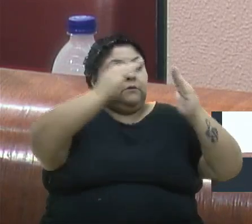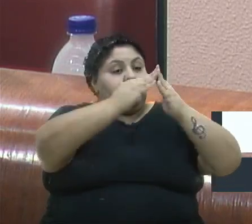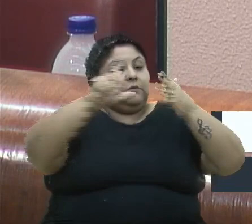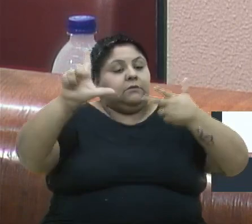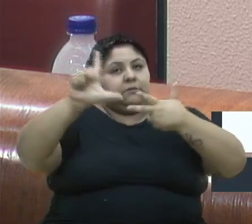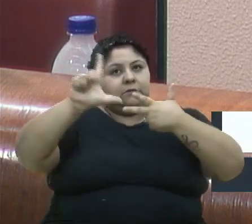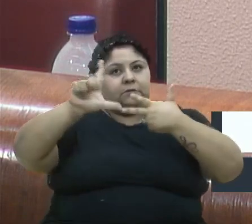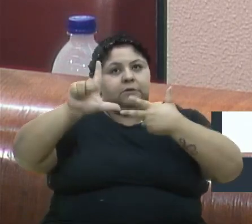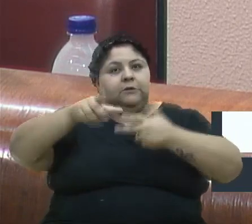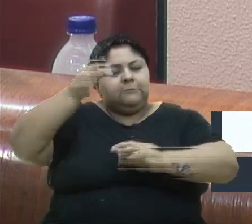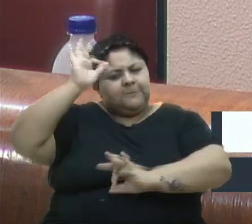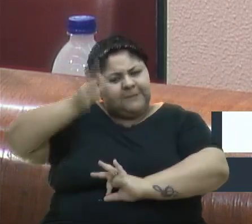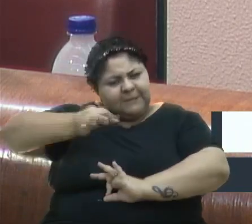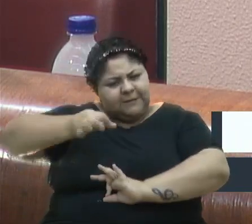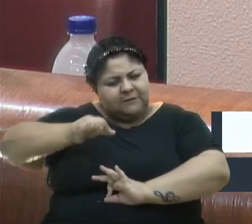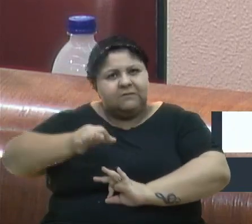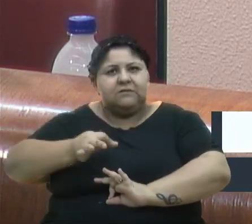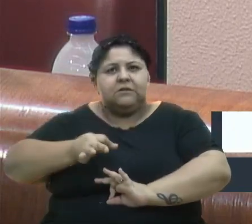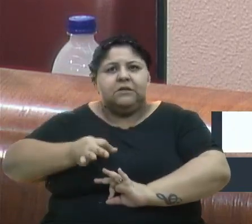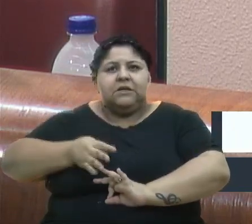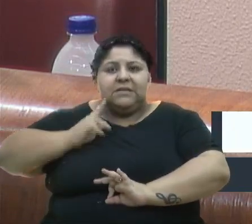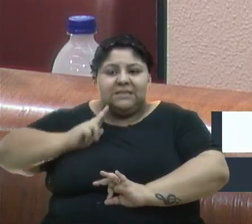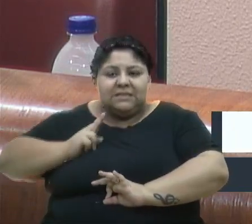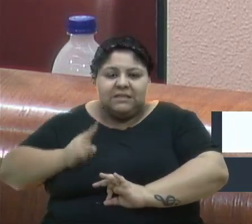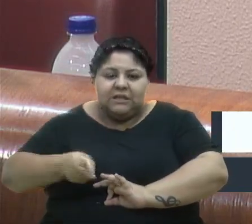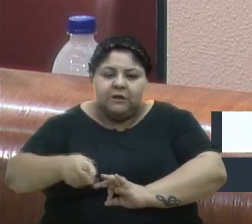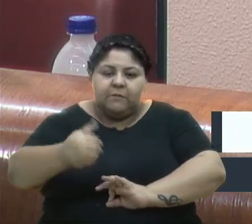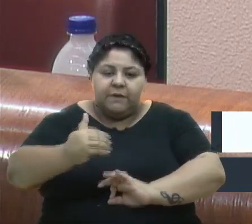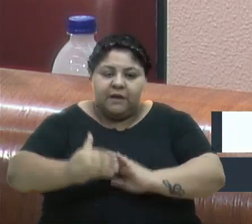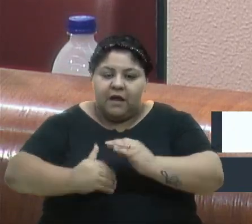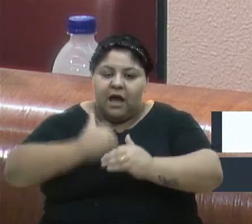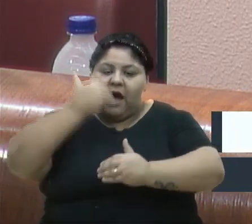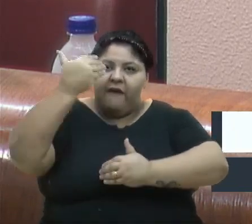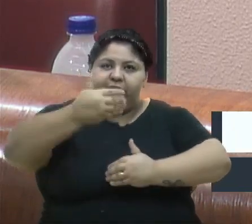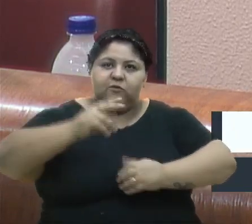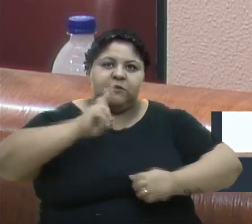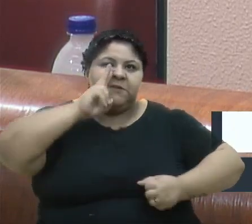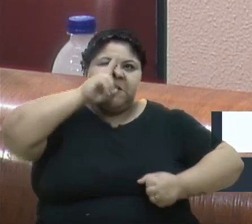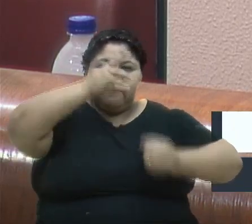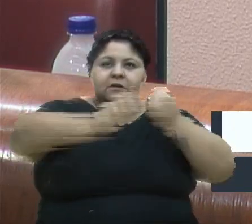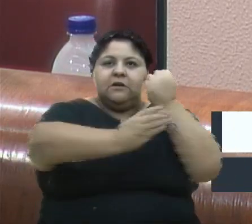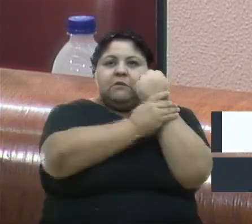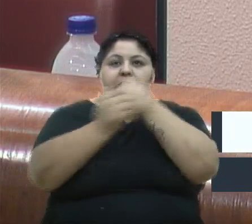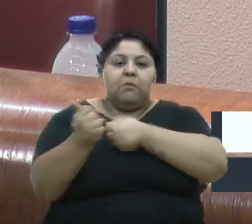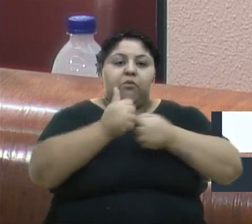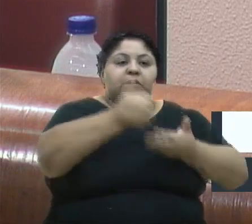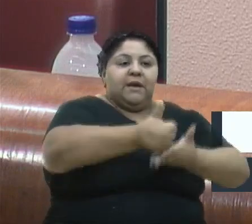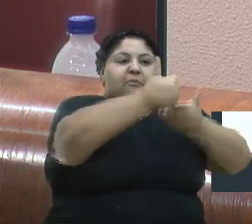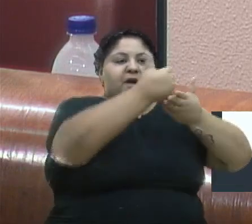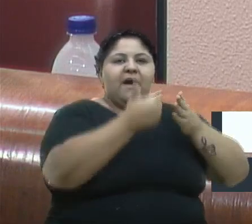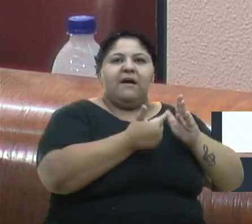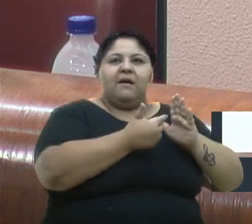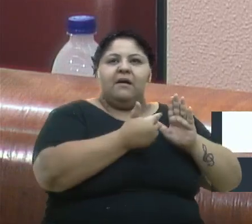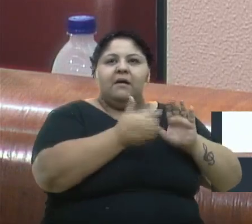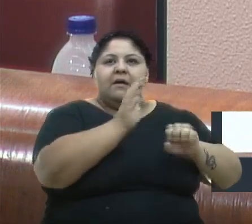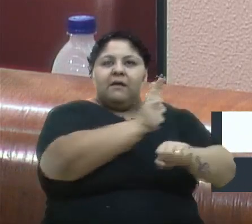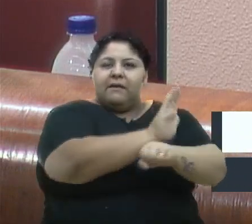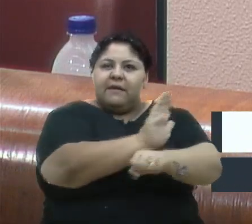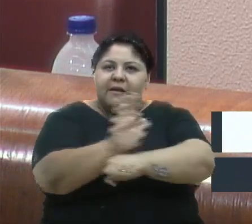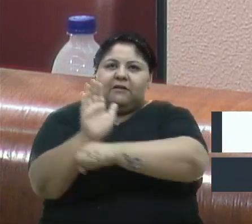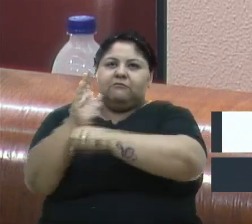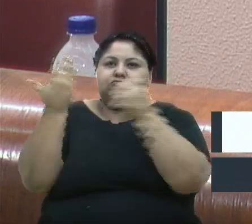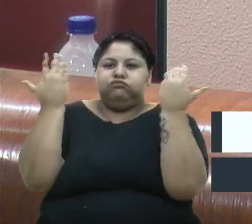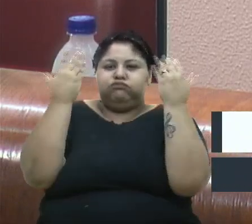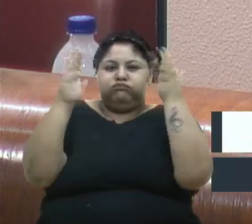tenho certeza absoluta que estará sempre à frente das forças de segurança para poder apoiar e ajudar e parabenizar